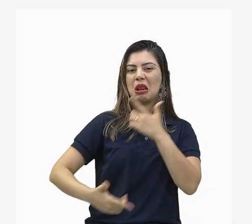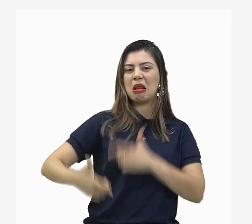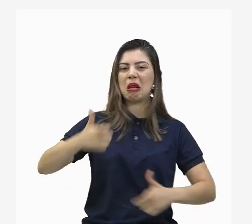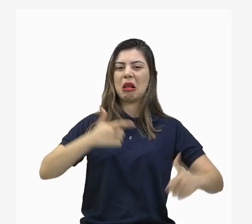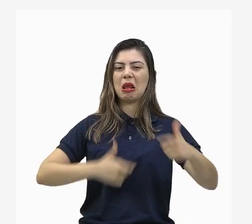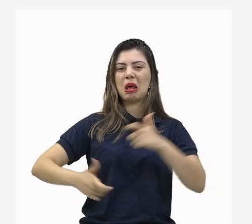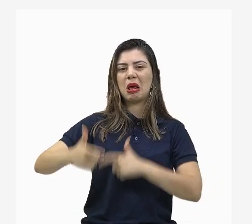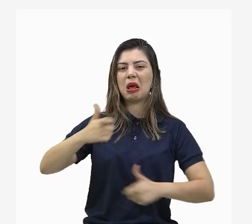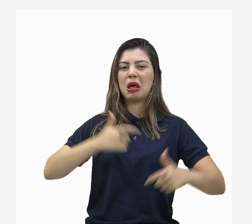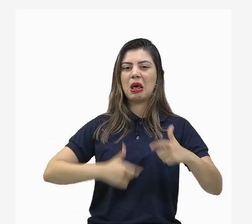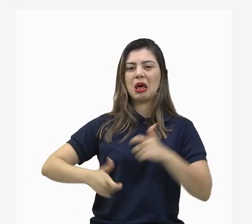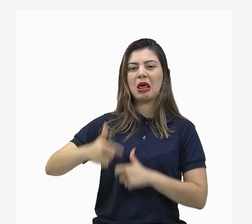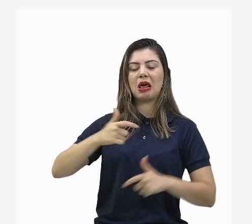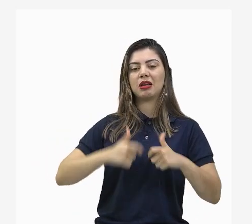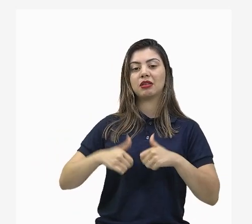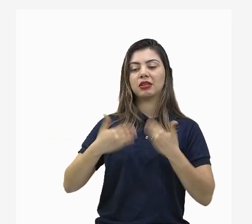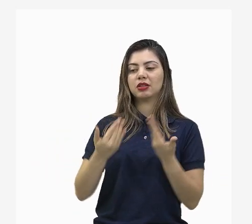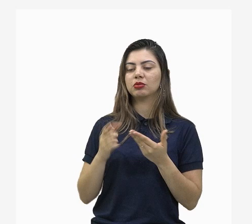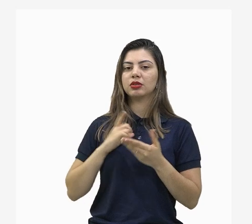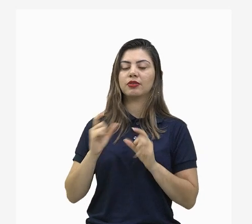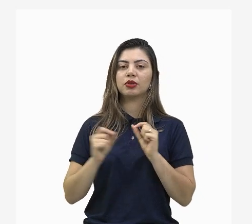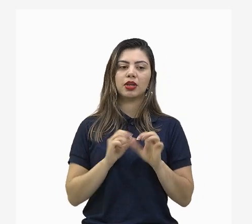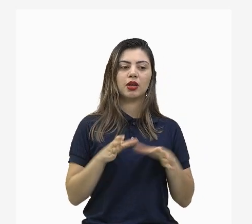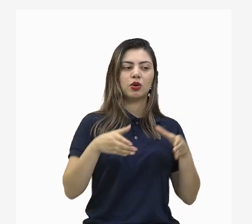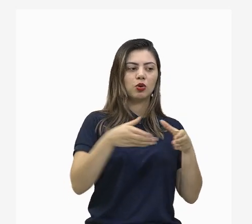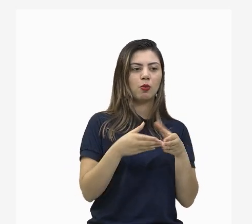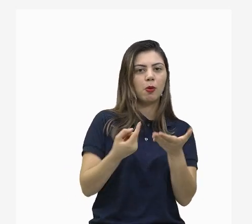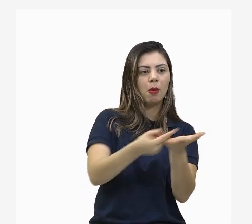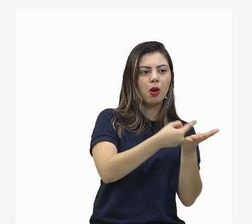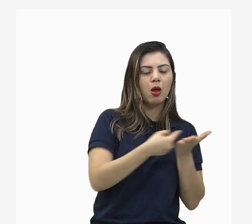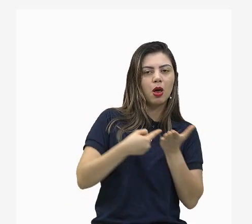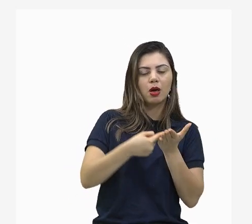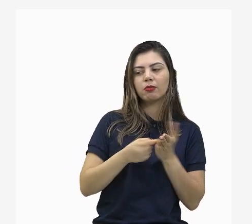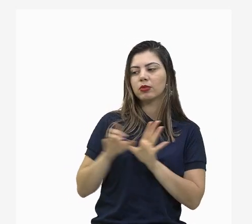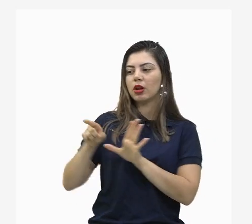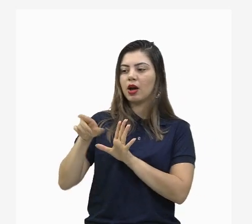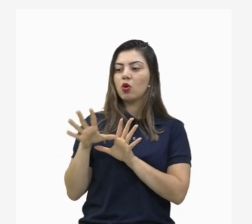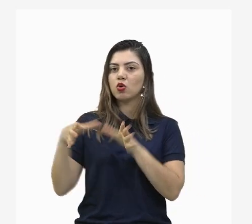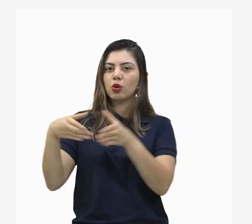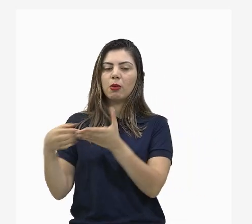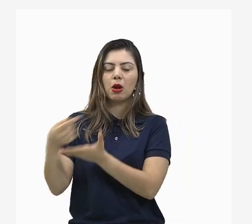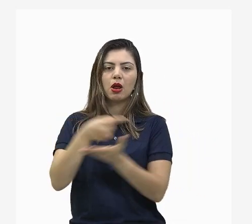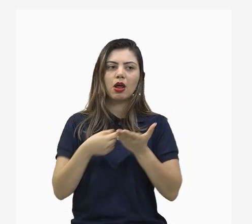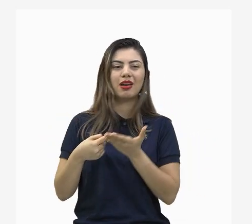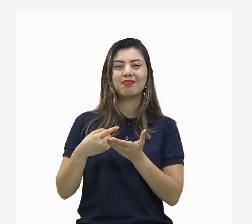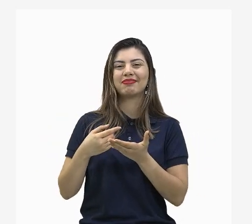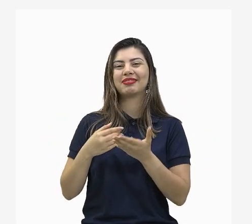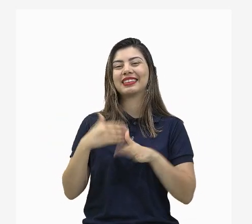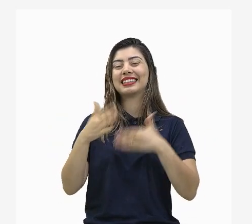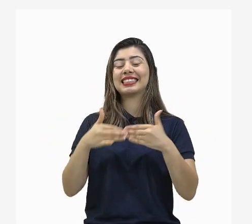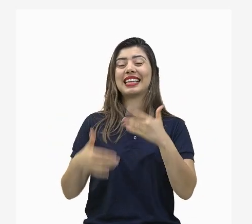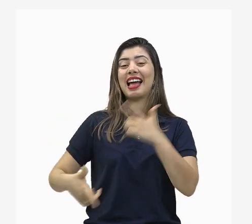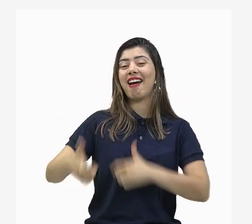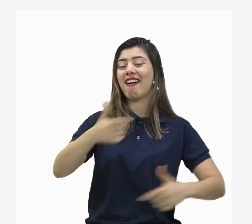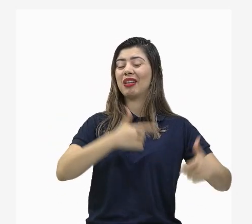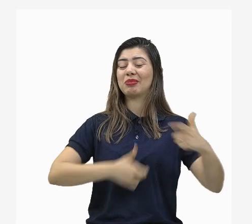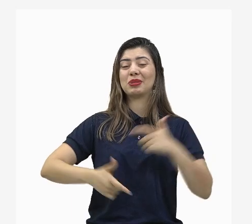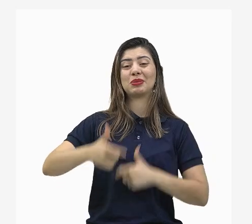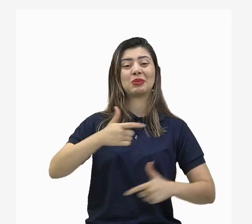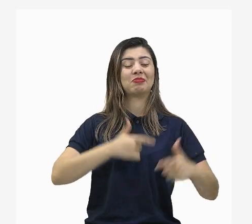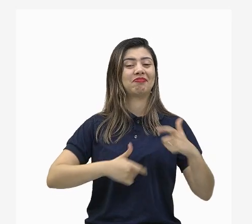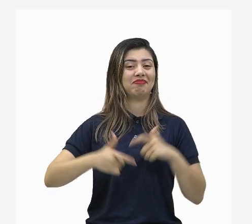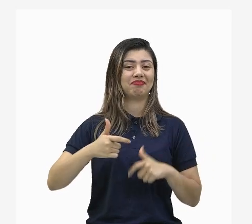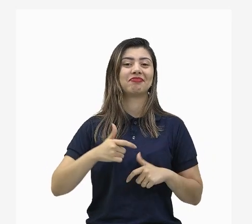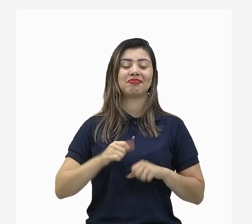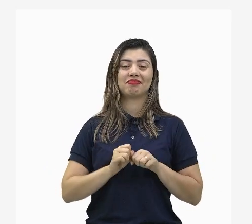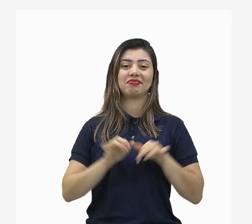desencadeou o efeito dominó das alianças, levando então aí a guerra generalizada. E então nós temos aí esse período que